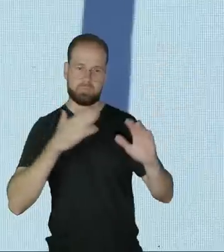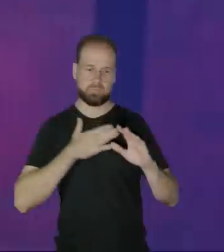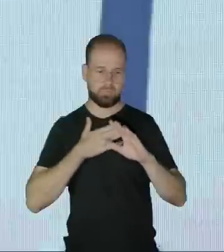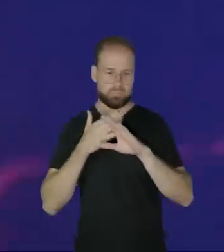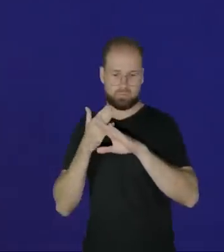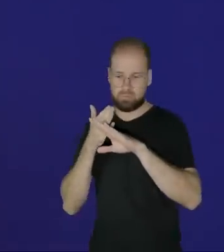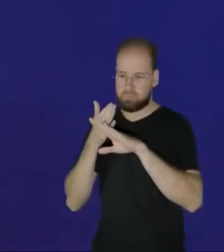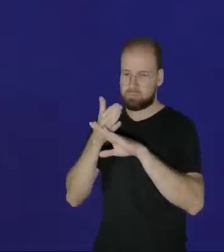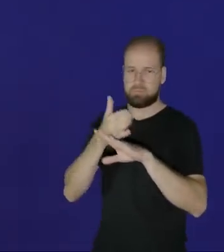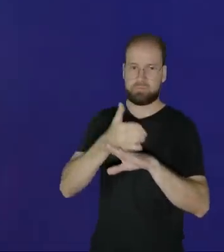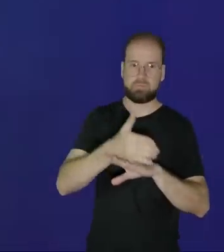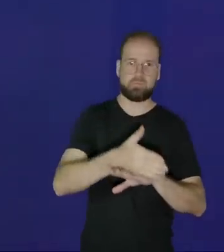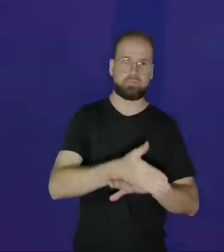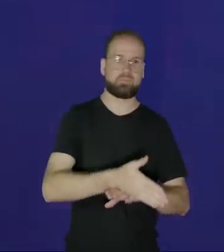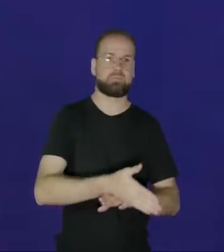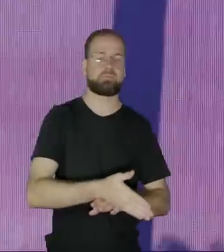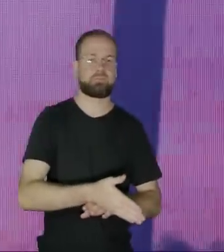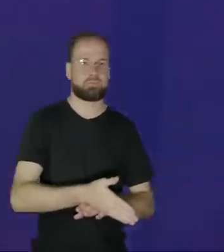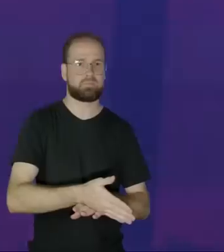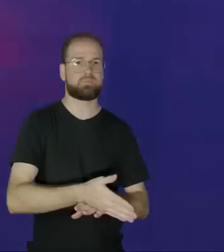entrar